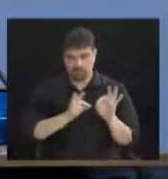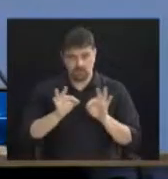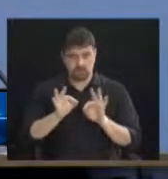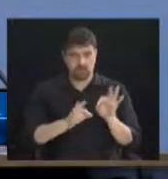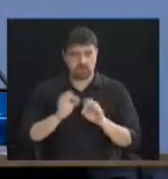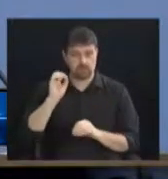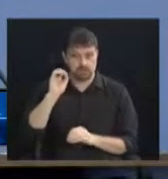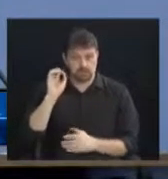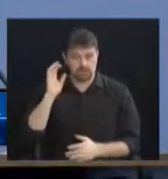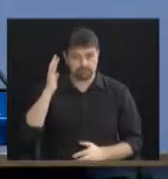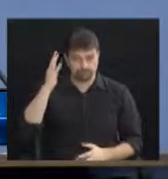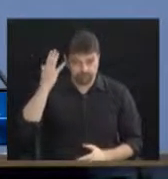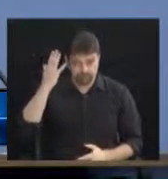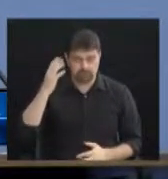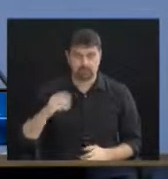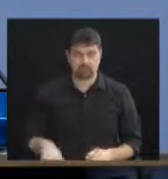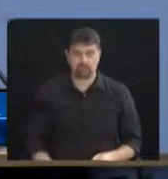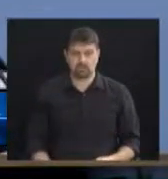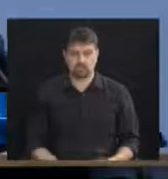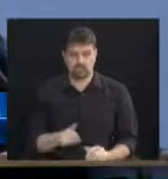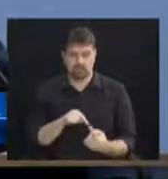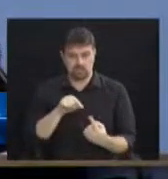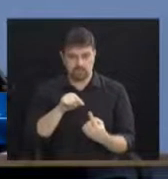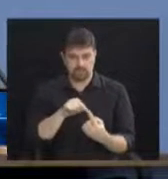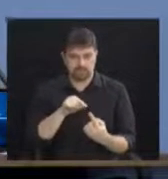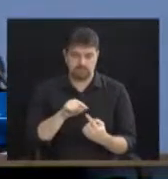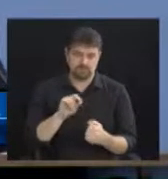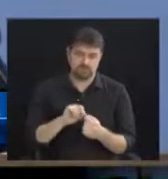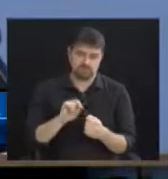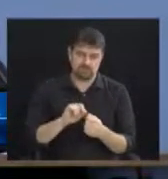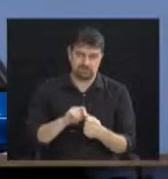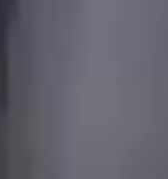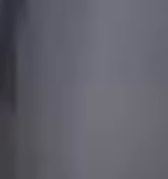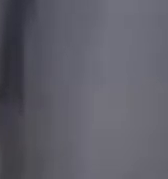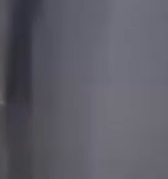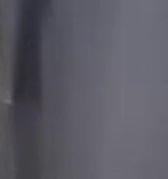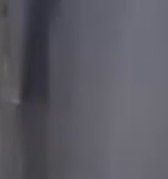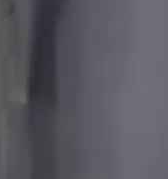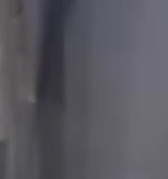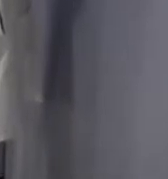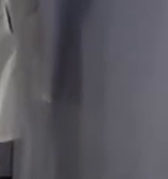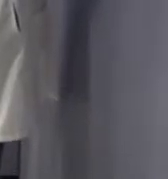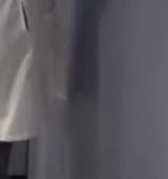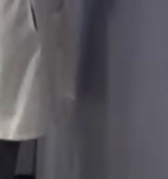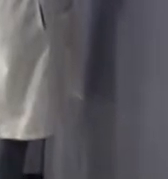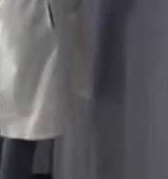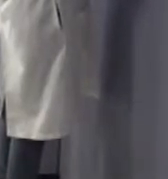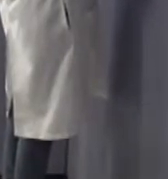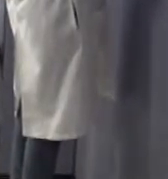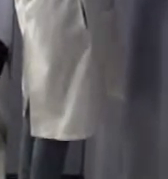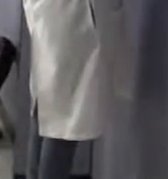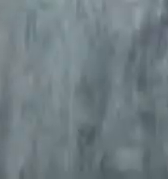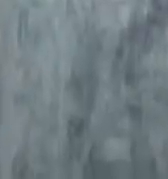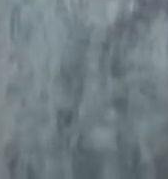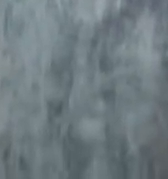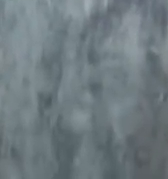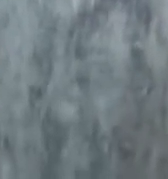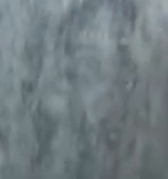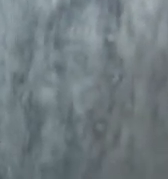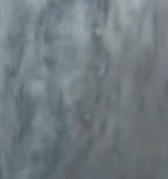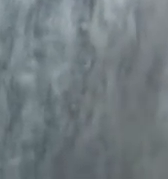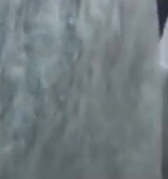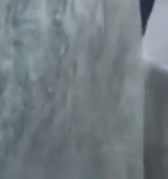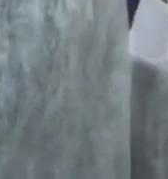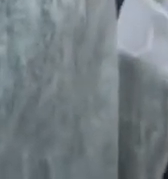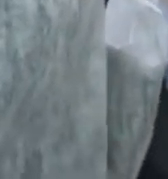que desse mais facilitações para o doador. O vereador ainda recordou os 30 anos do Hemocentro